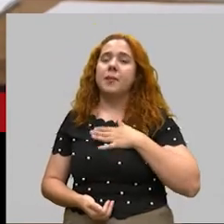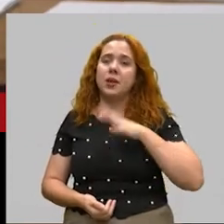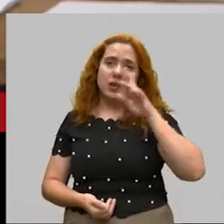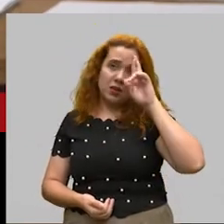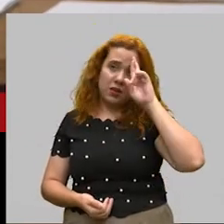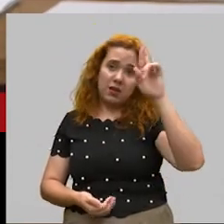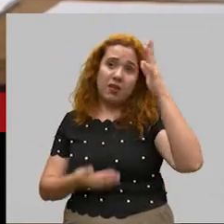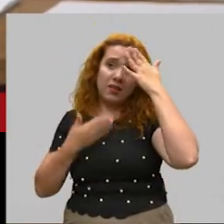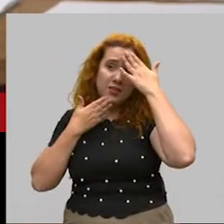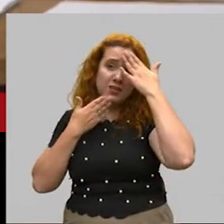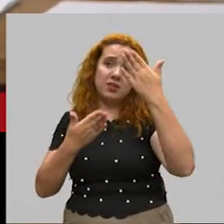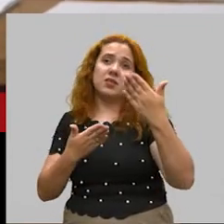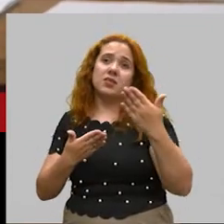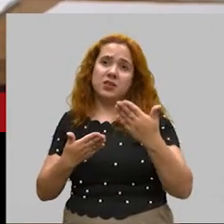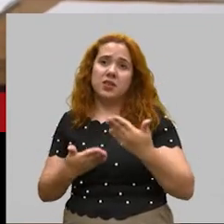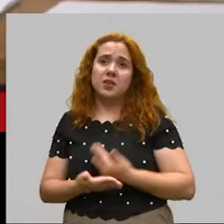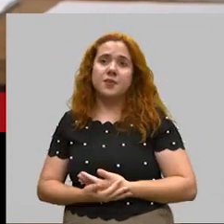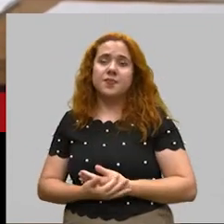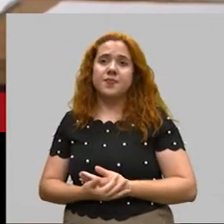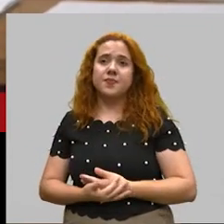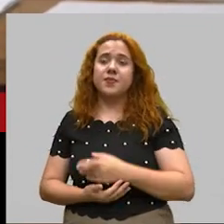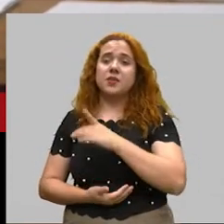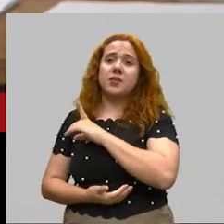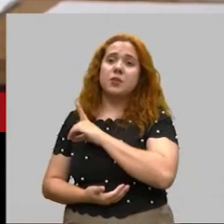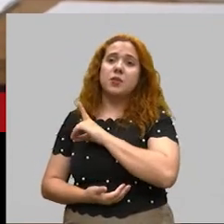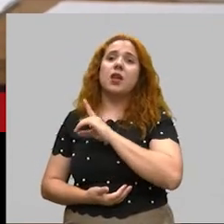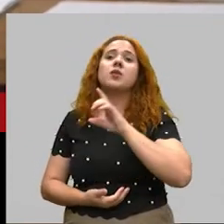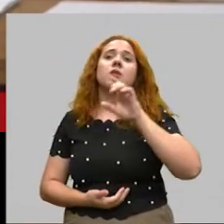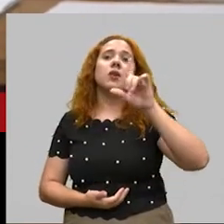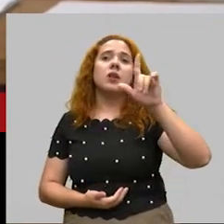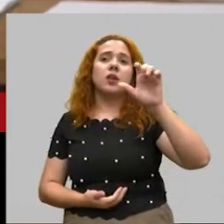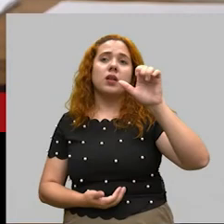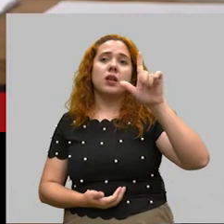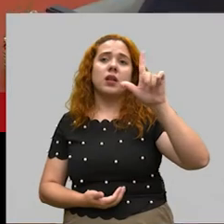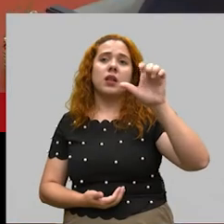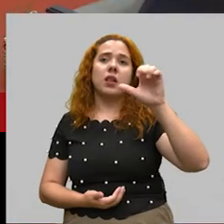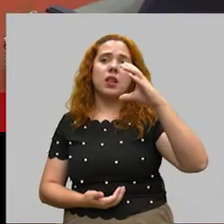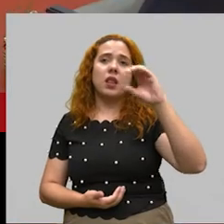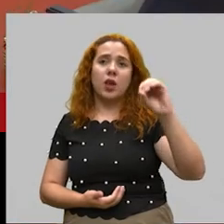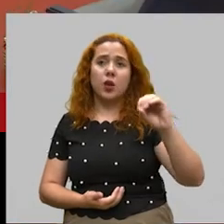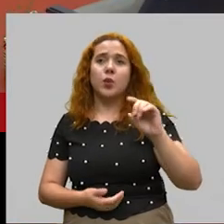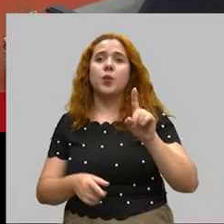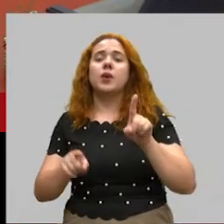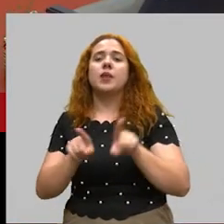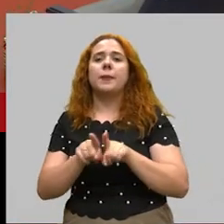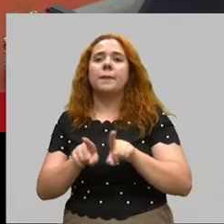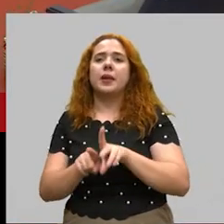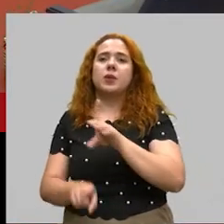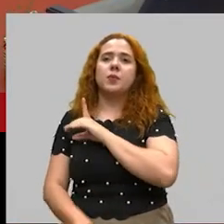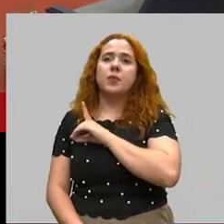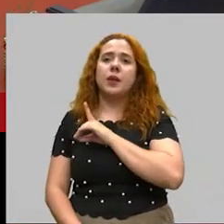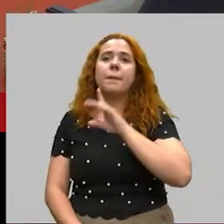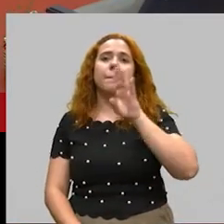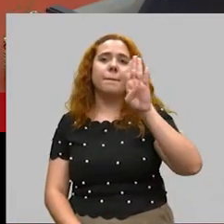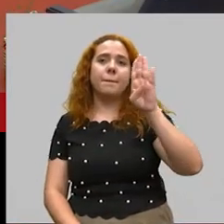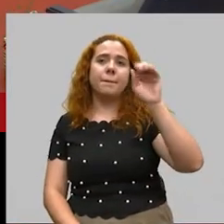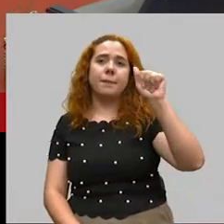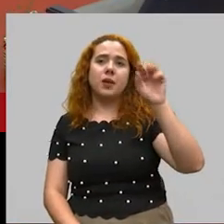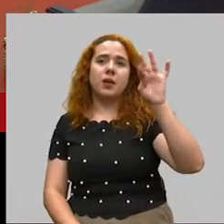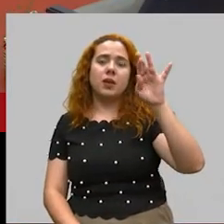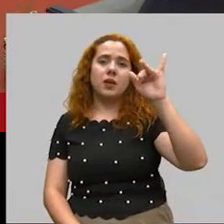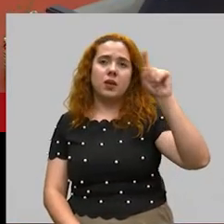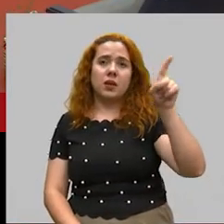agradecer viu Deputado Leleco deputada Beatriz Cerqueira em nome da